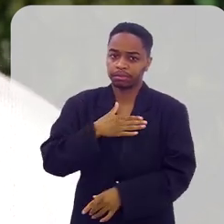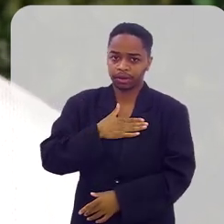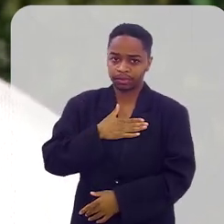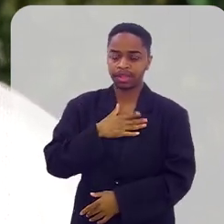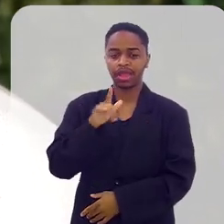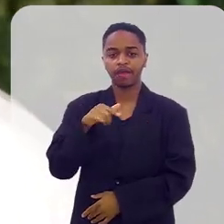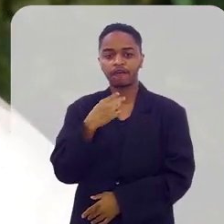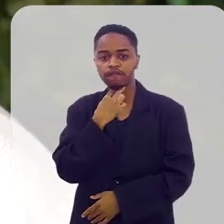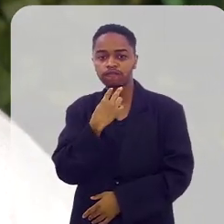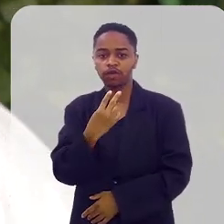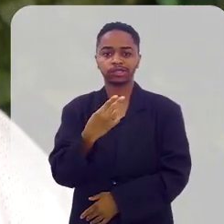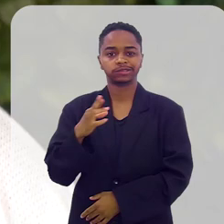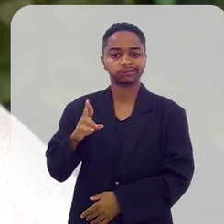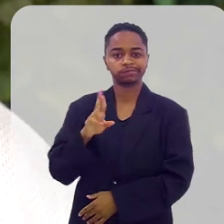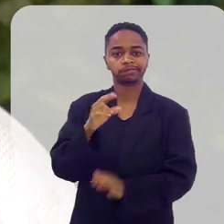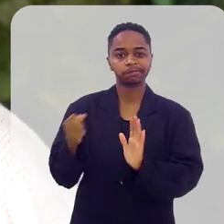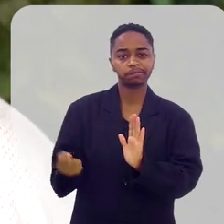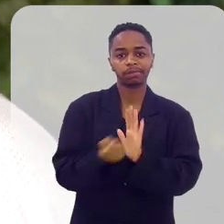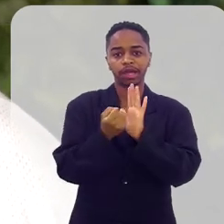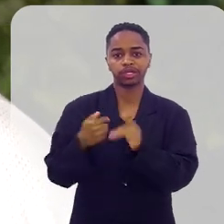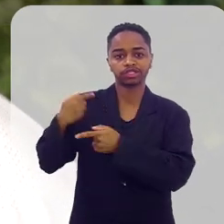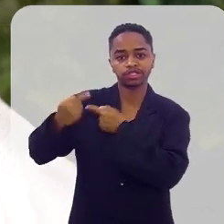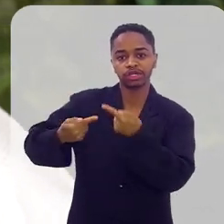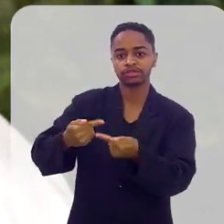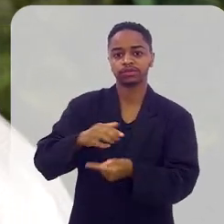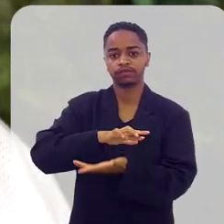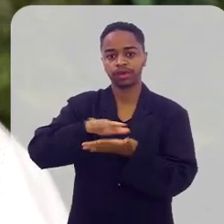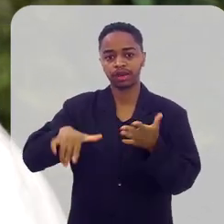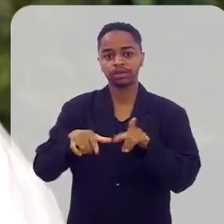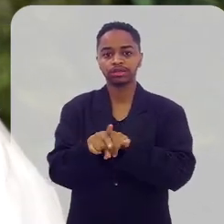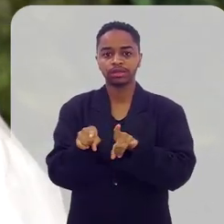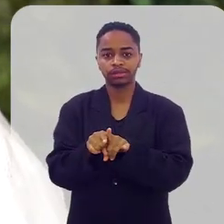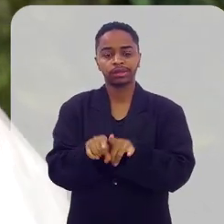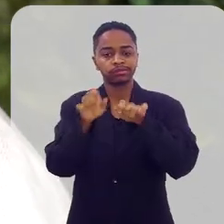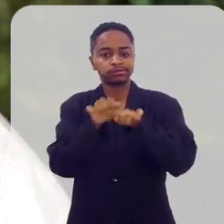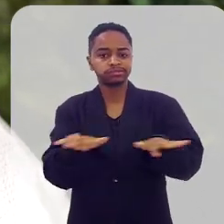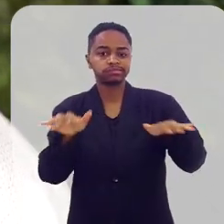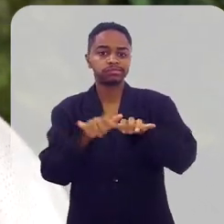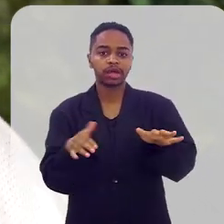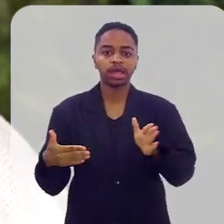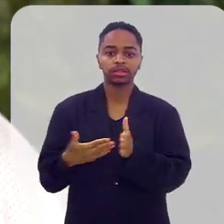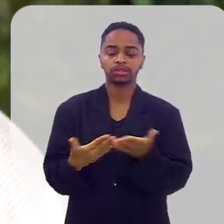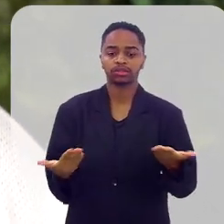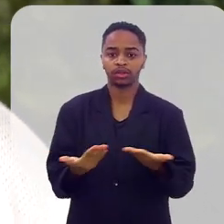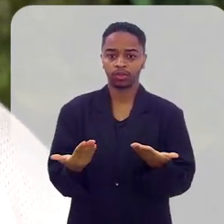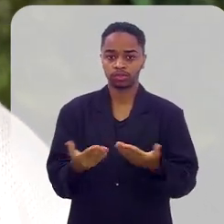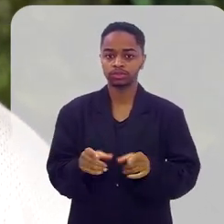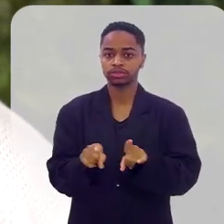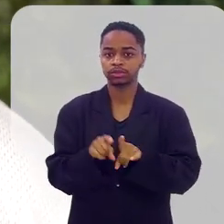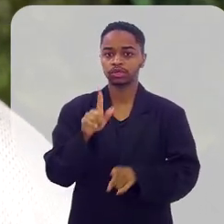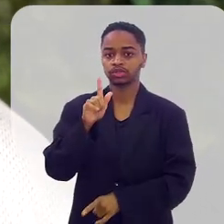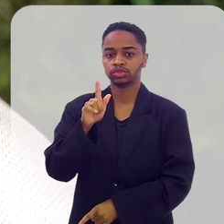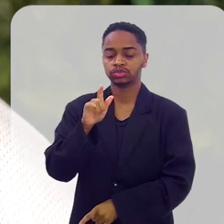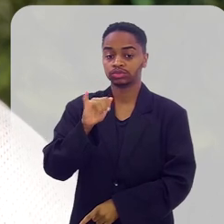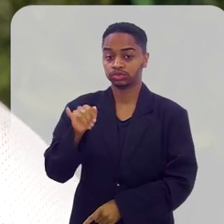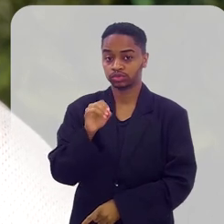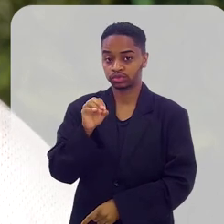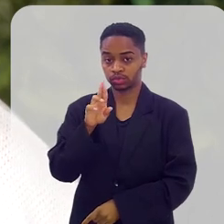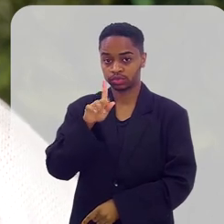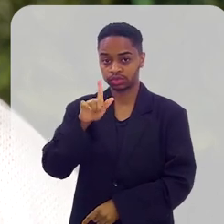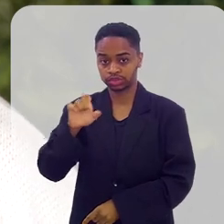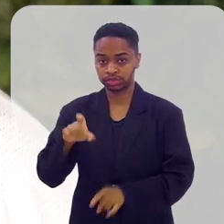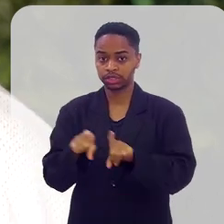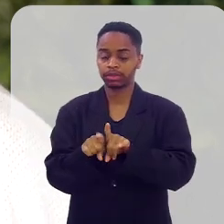que representam muito, marcou uma geração e atravessa essa geração até os dias de hoje. Ao Jorge Dom, que é